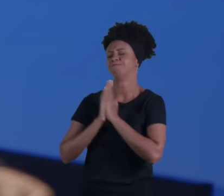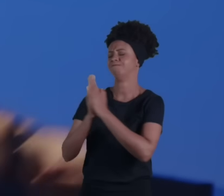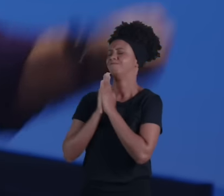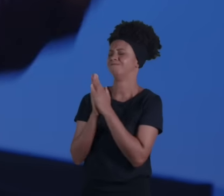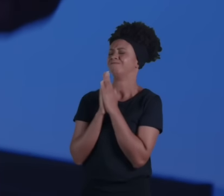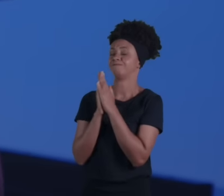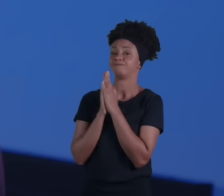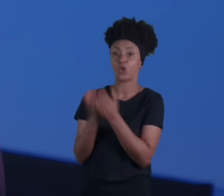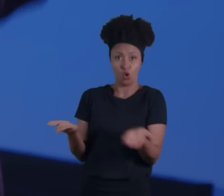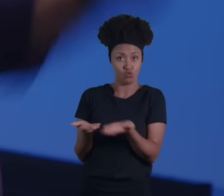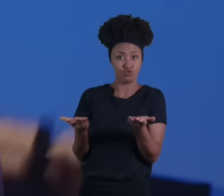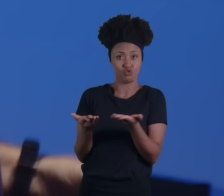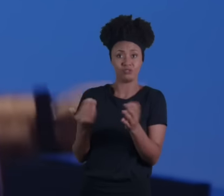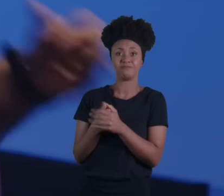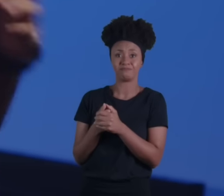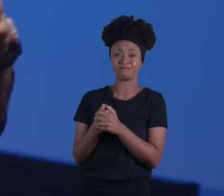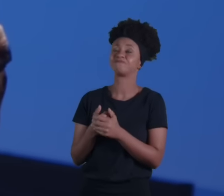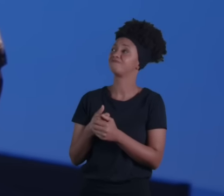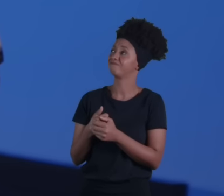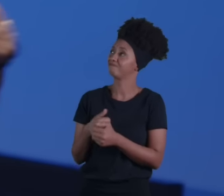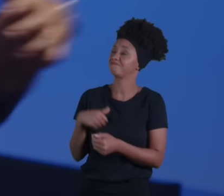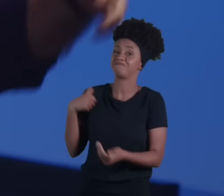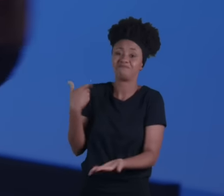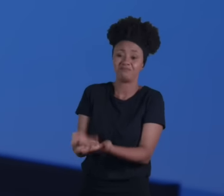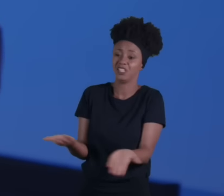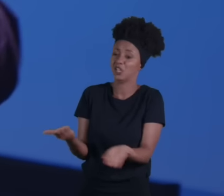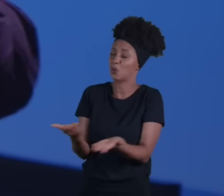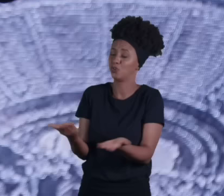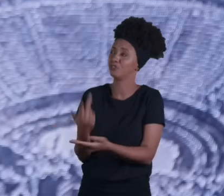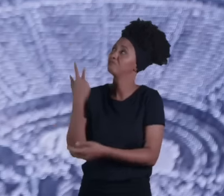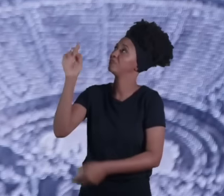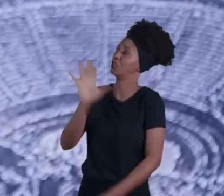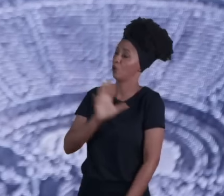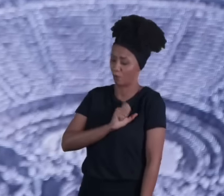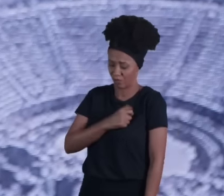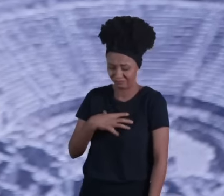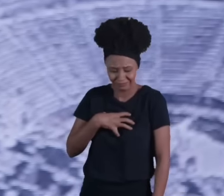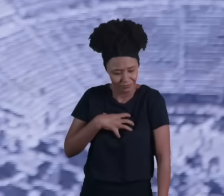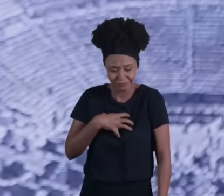hoje, eu não entendo o teu amor.